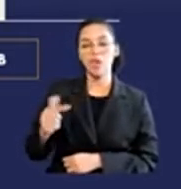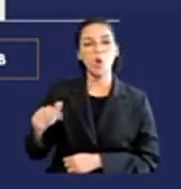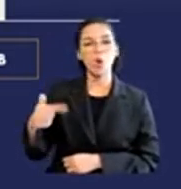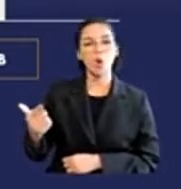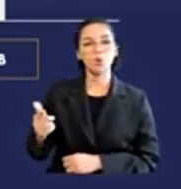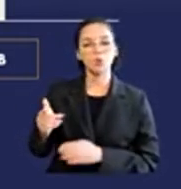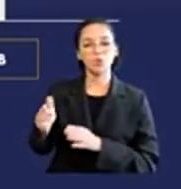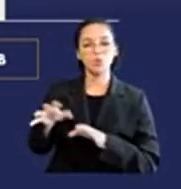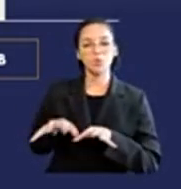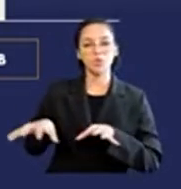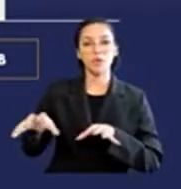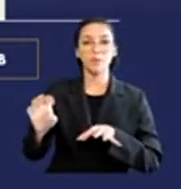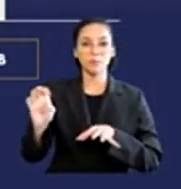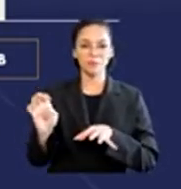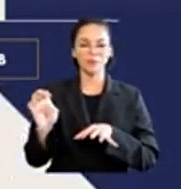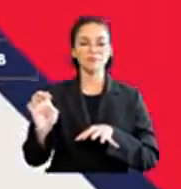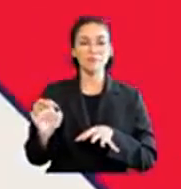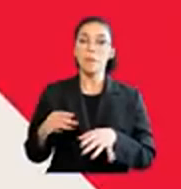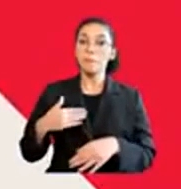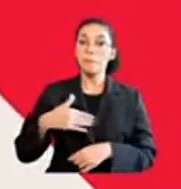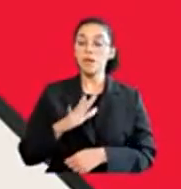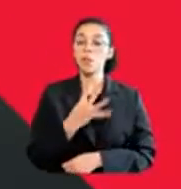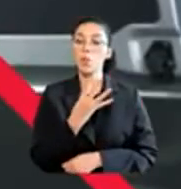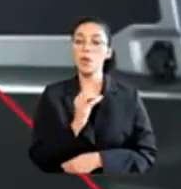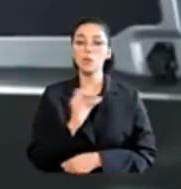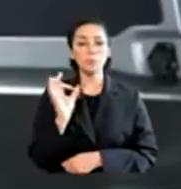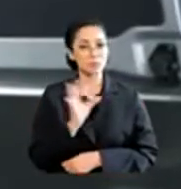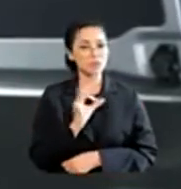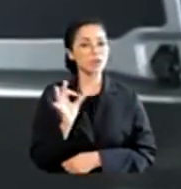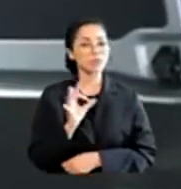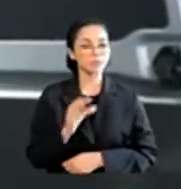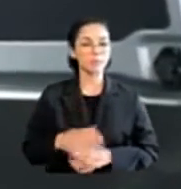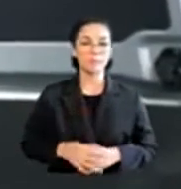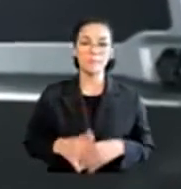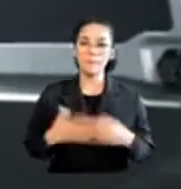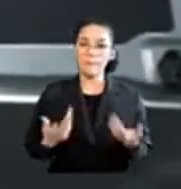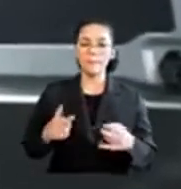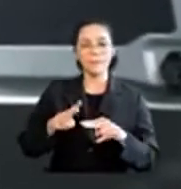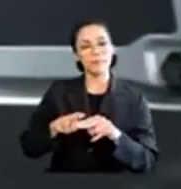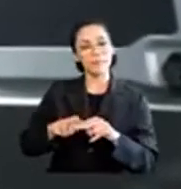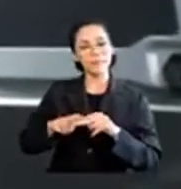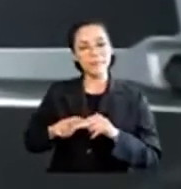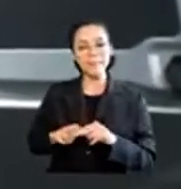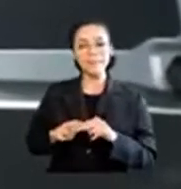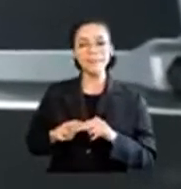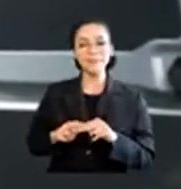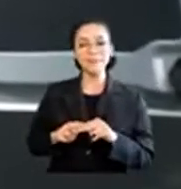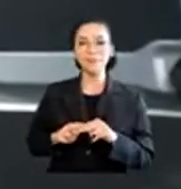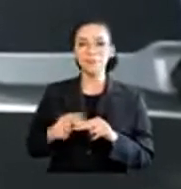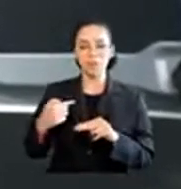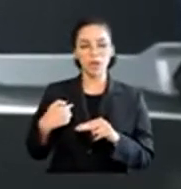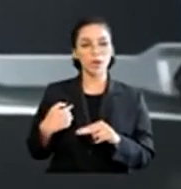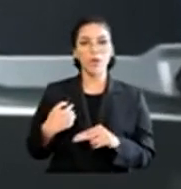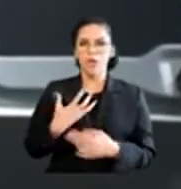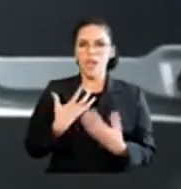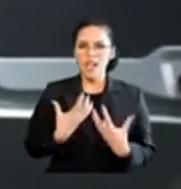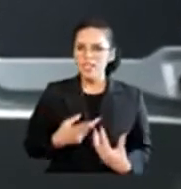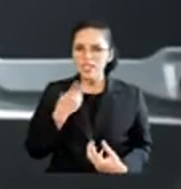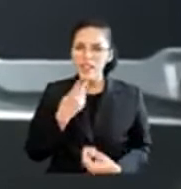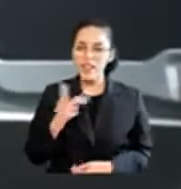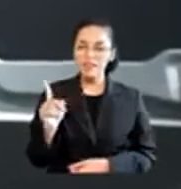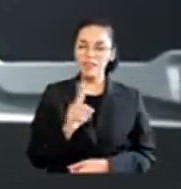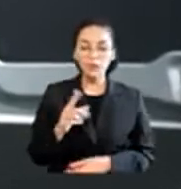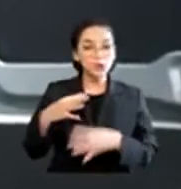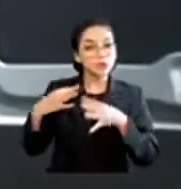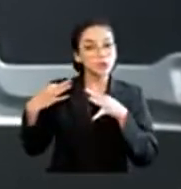a mais de 40% em alguns casos. É por tudo isso que não canso de afirmar que tudo no novo Fiat Scudo